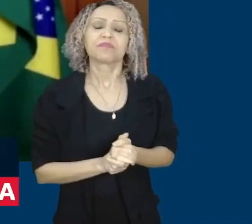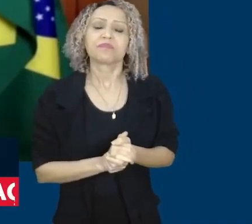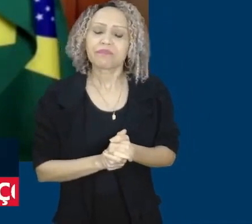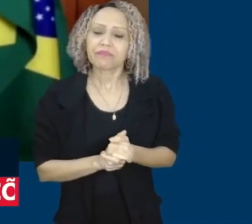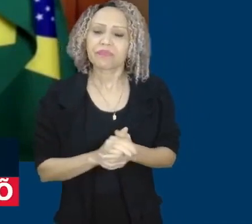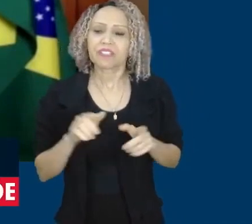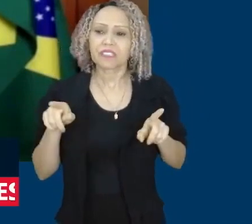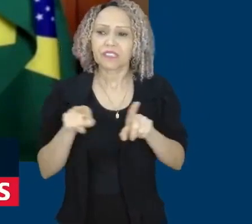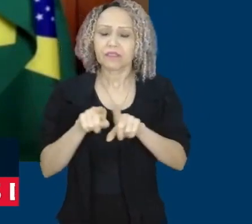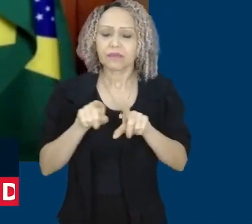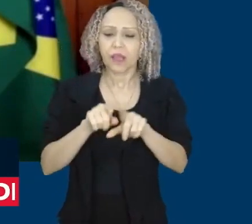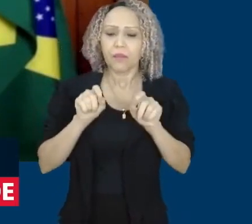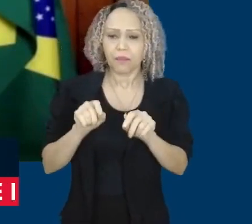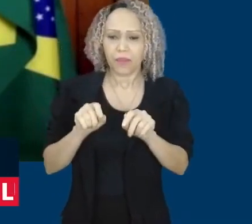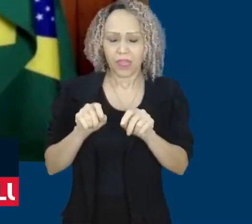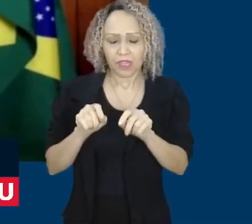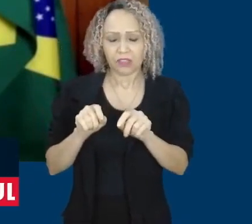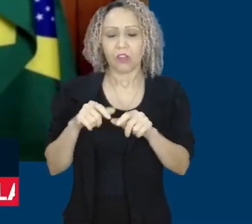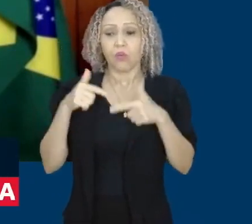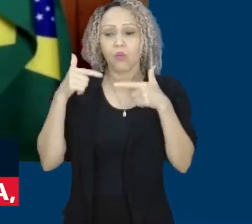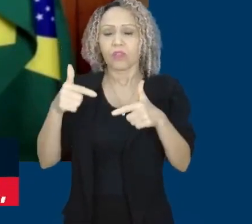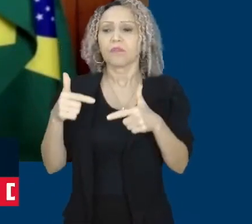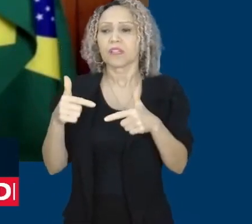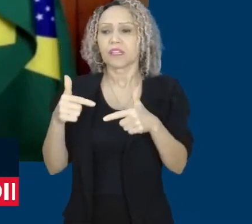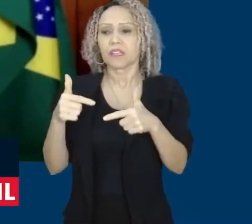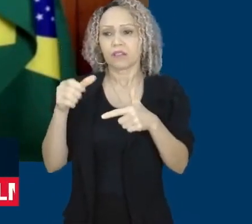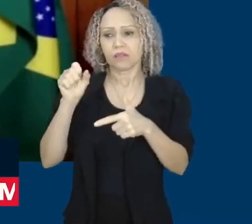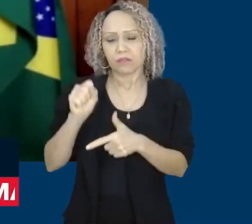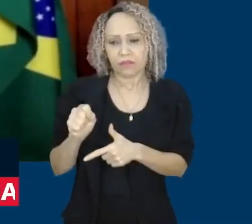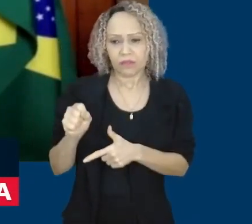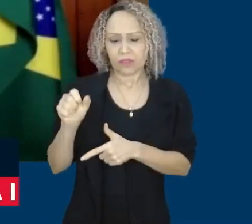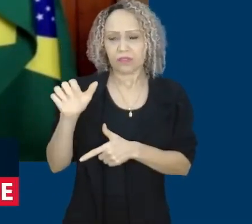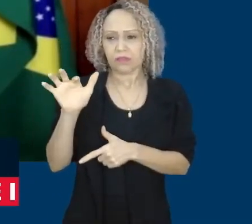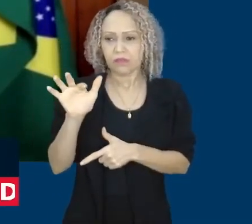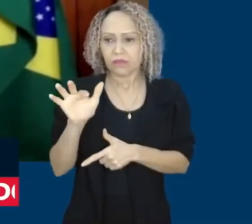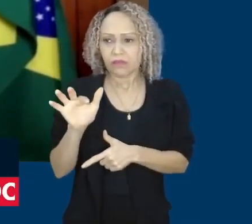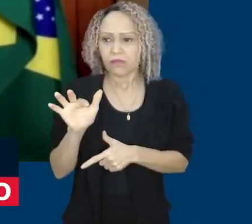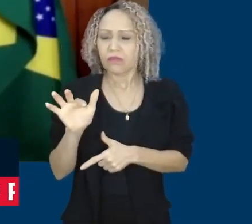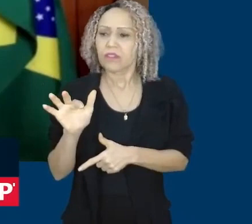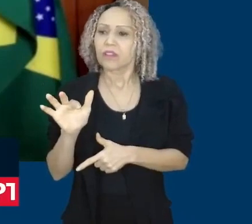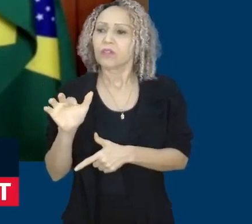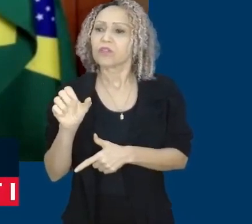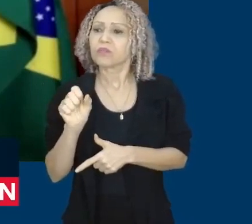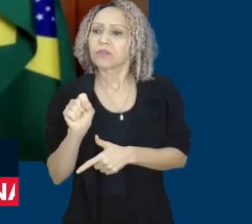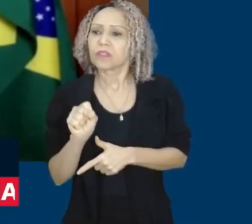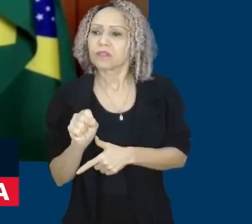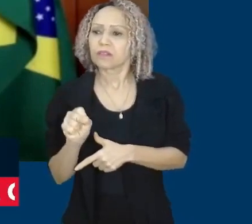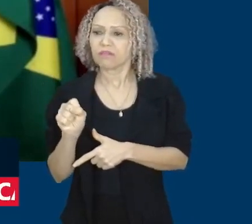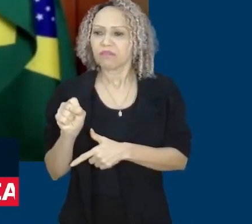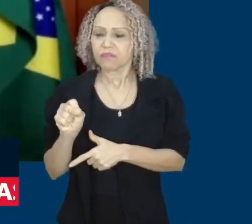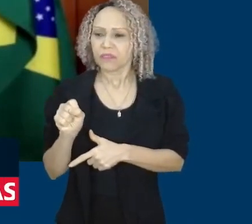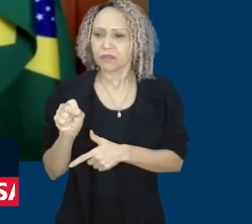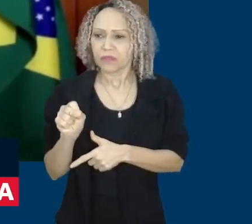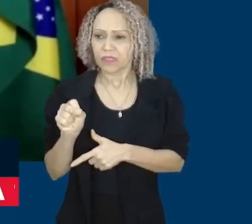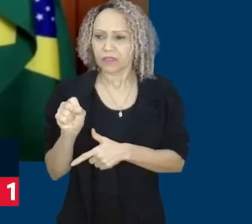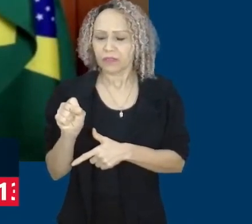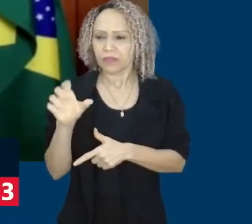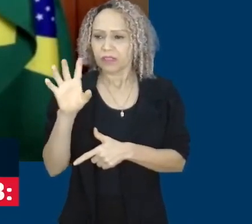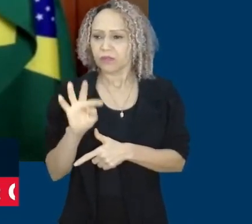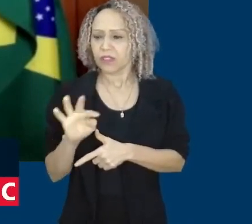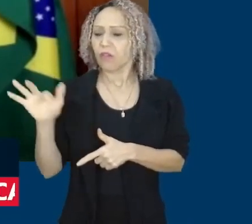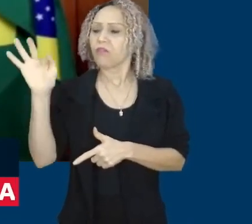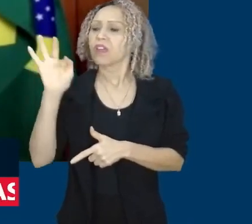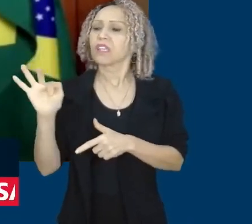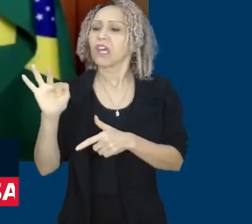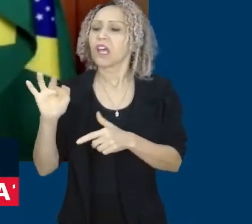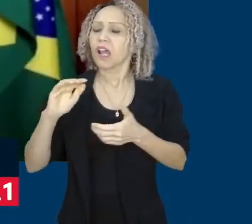liberar os recursos. Agora nós estamos novamente no Supremo Tribunal Federal, junto com a ministra Carmen Lúcia, para preservar